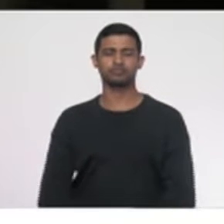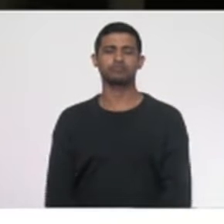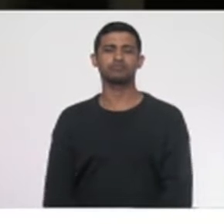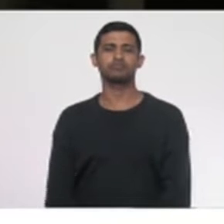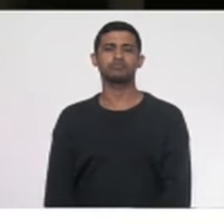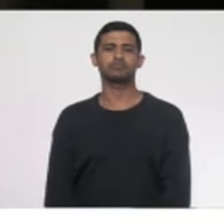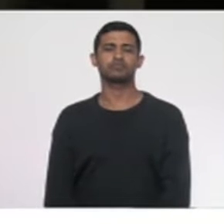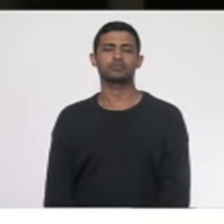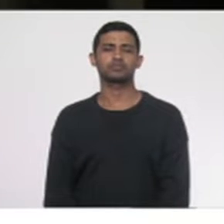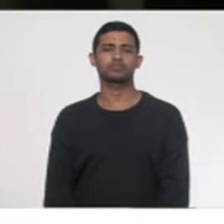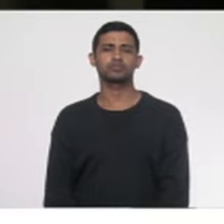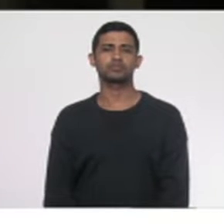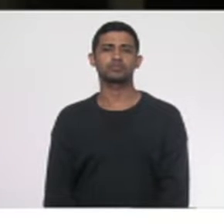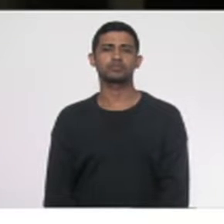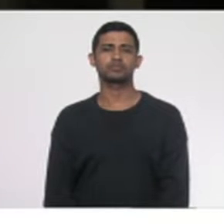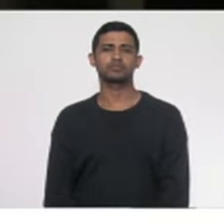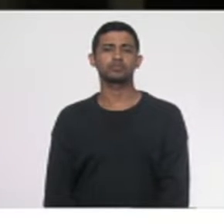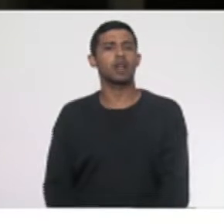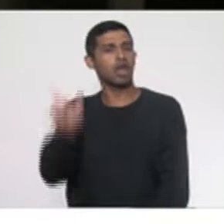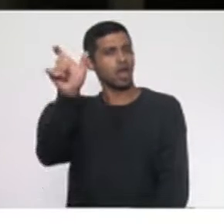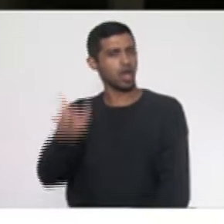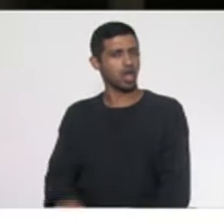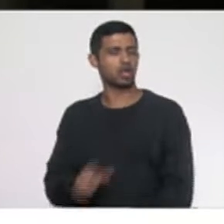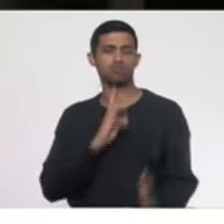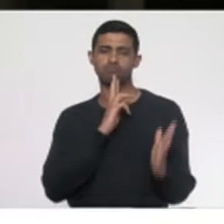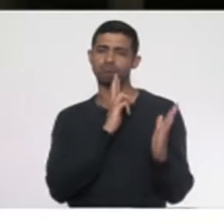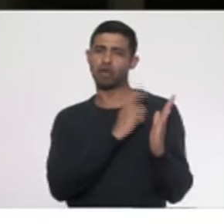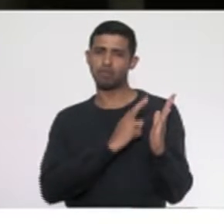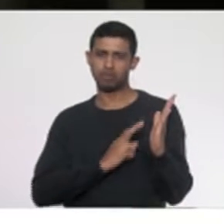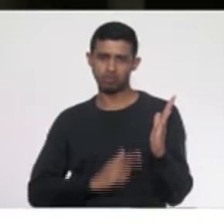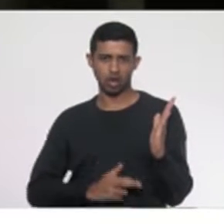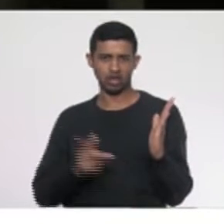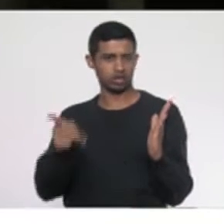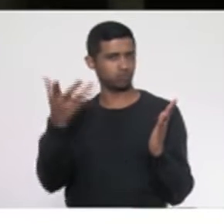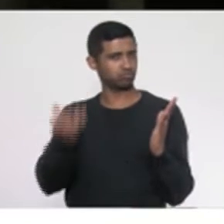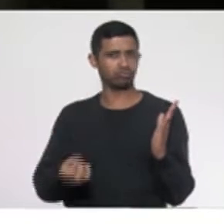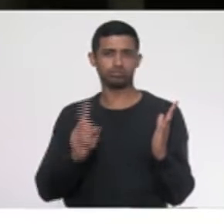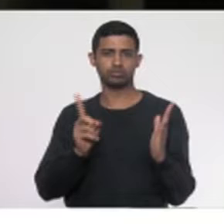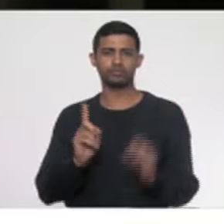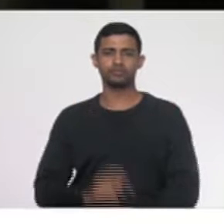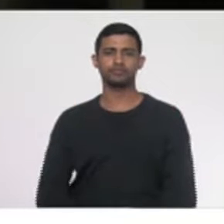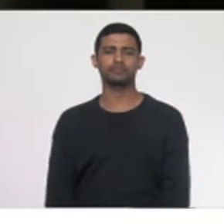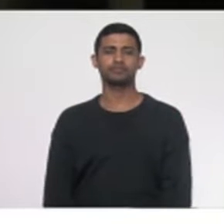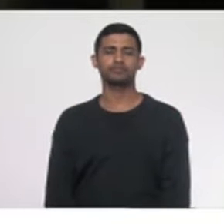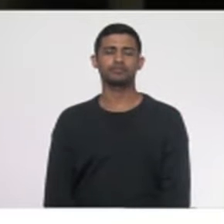que o relator não acatou.